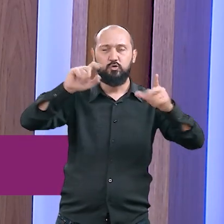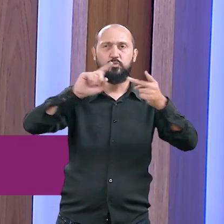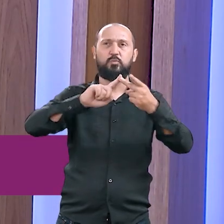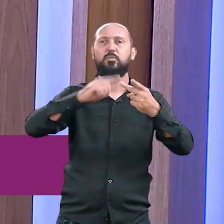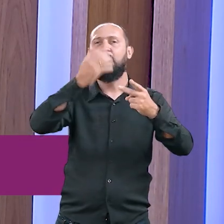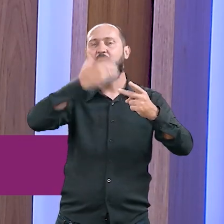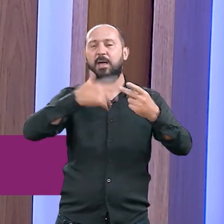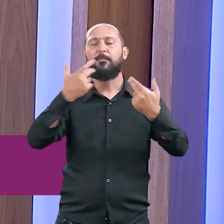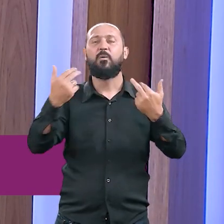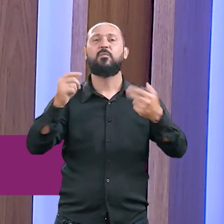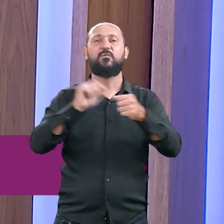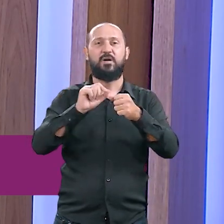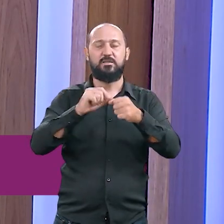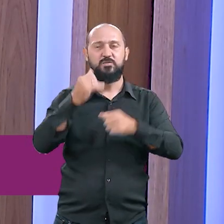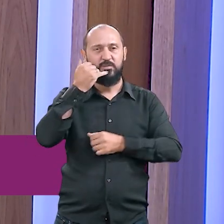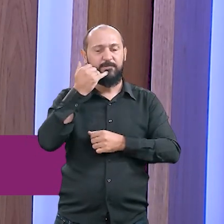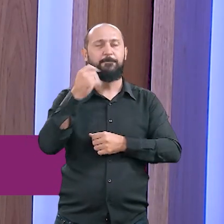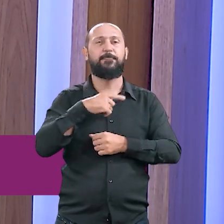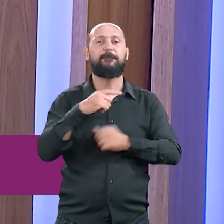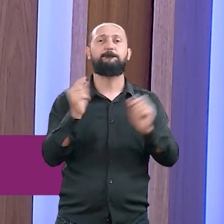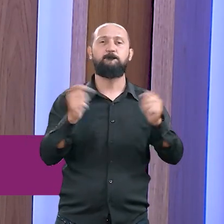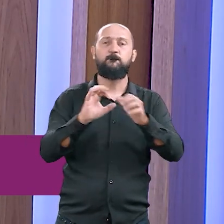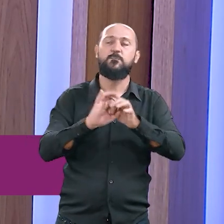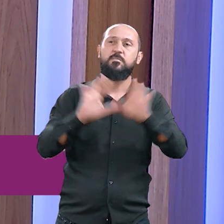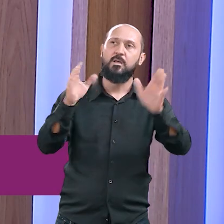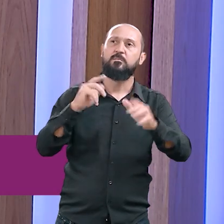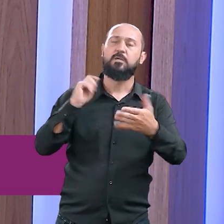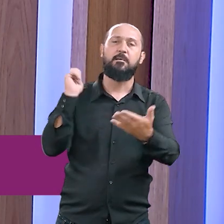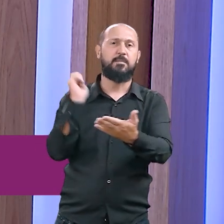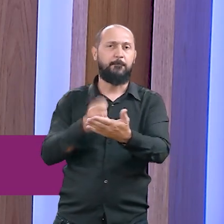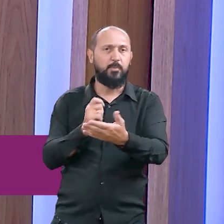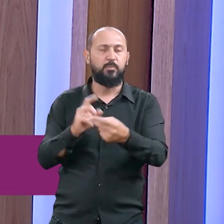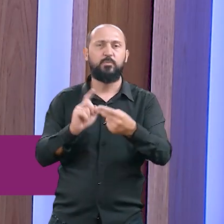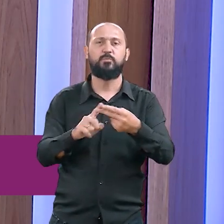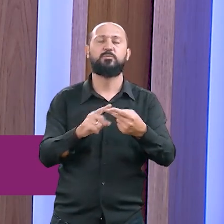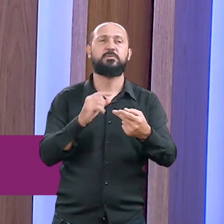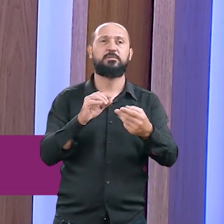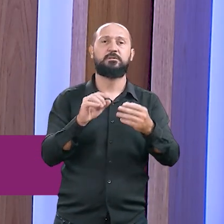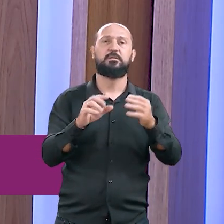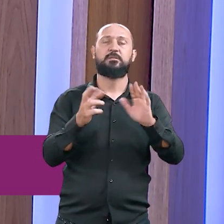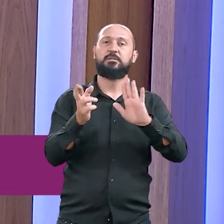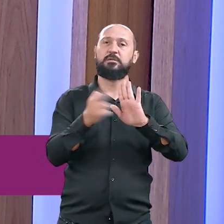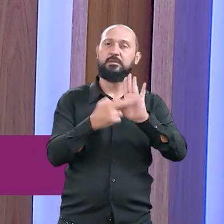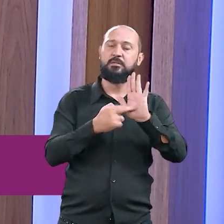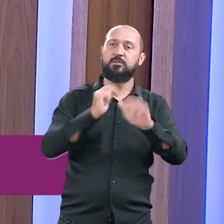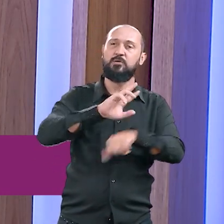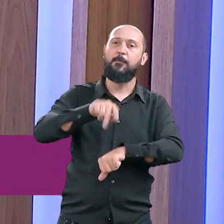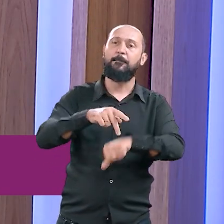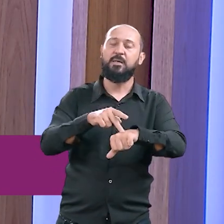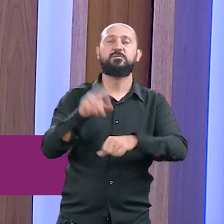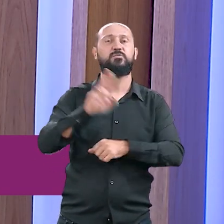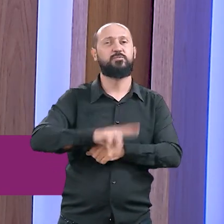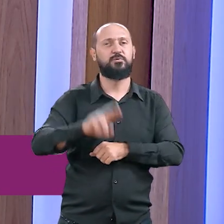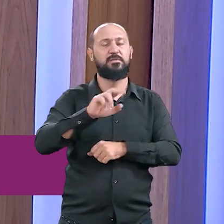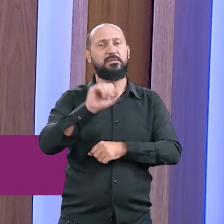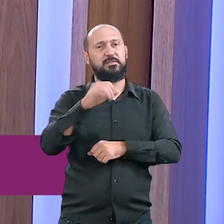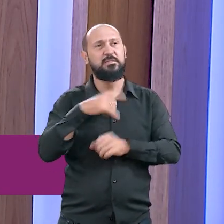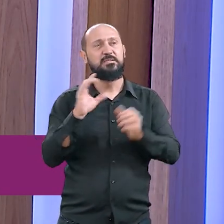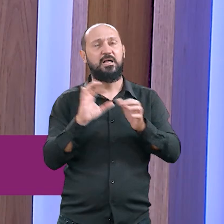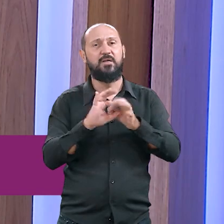mexe com o sentimento das pessoas. Você mexe com aquelas coisas mais essenciais da crença, né,